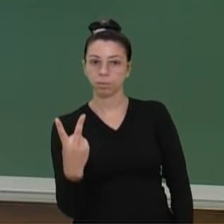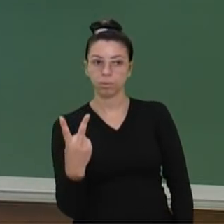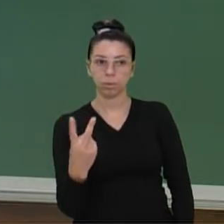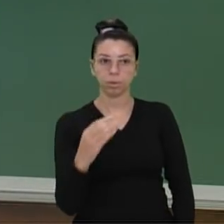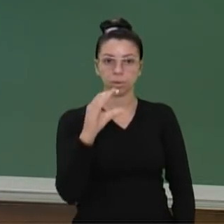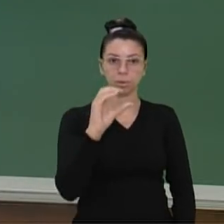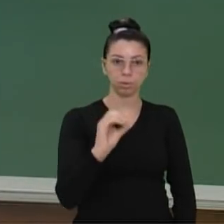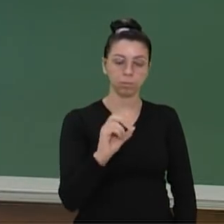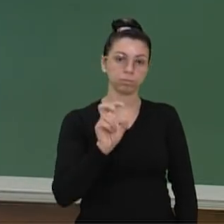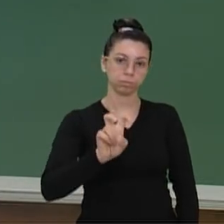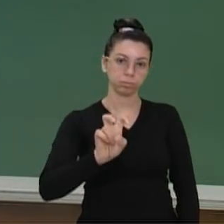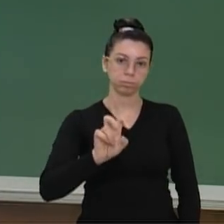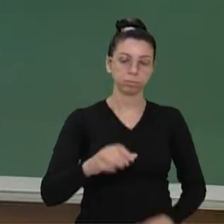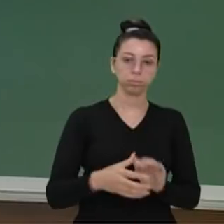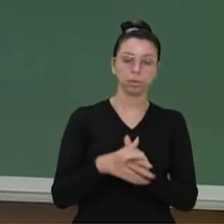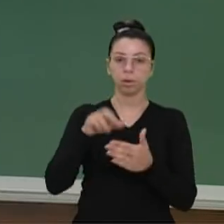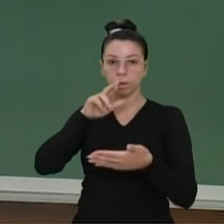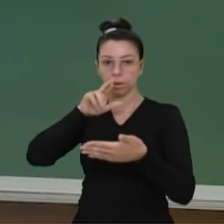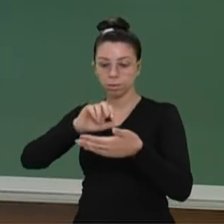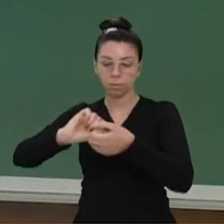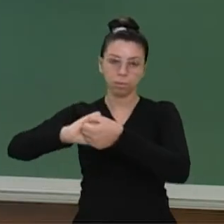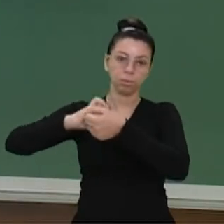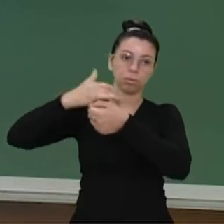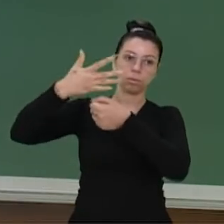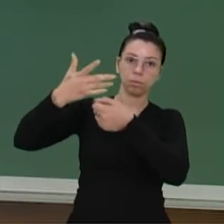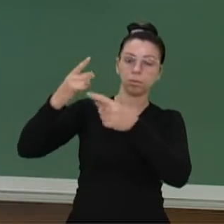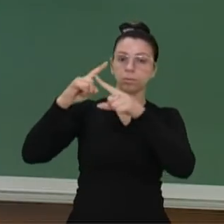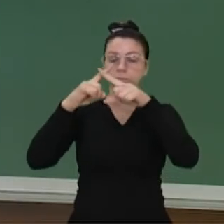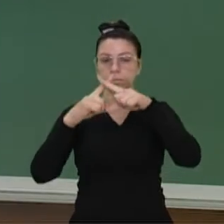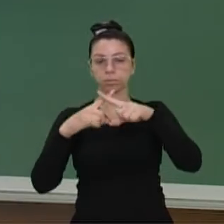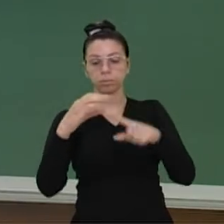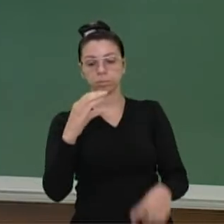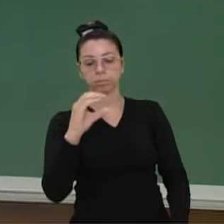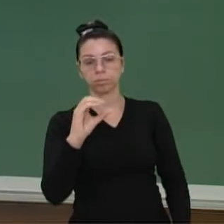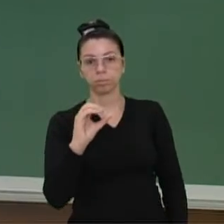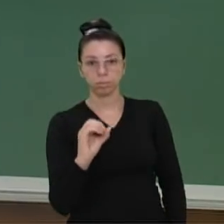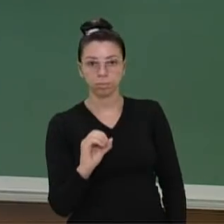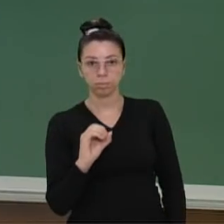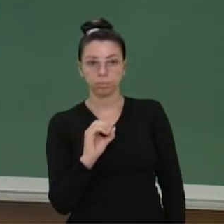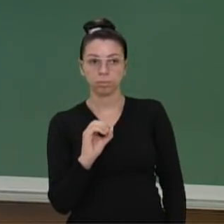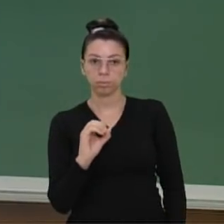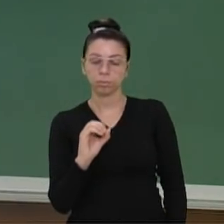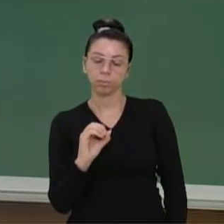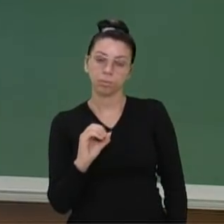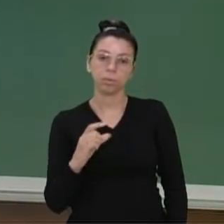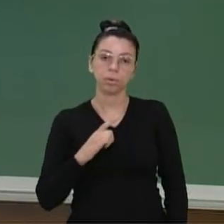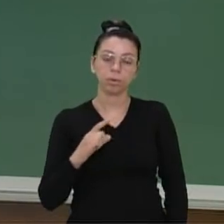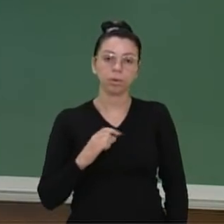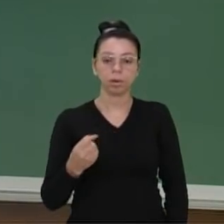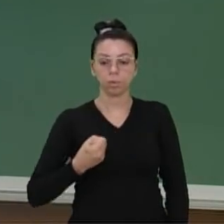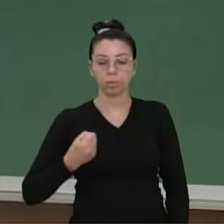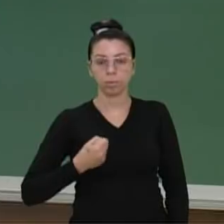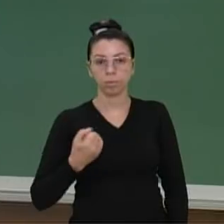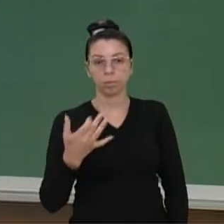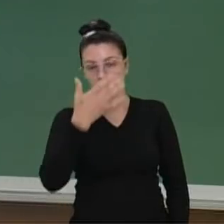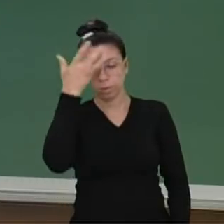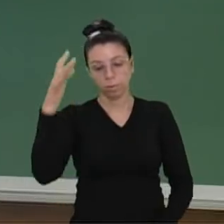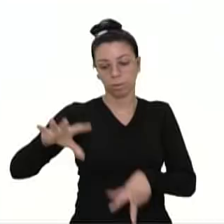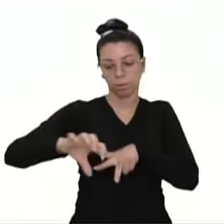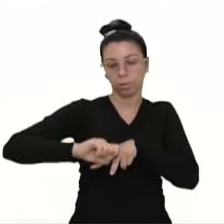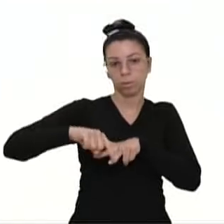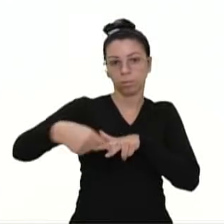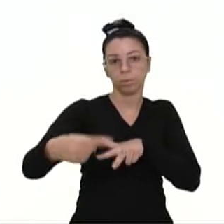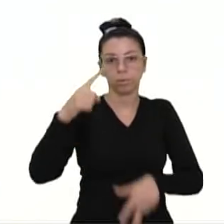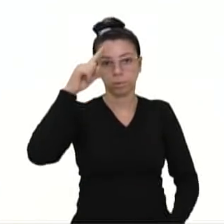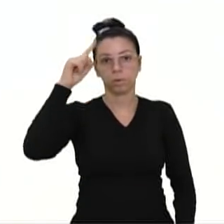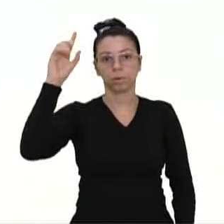5. Resolve a potência, multiplica pelo C0 e a gente tem o número de infectados depois de 10 dias. Uns minutinhos